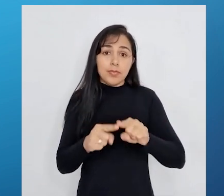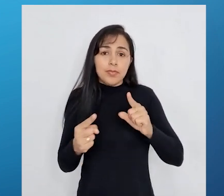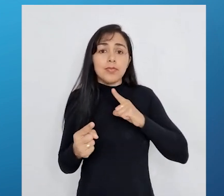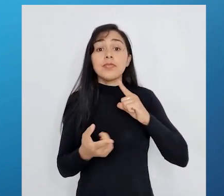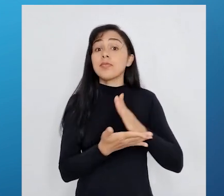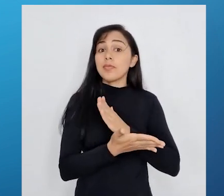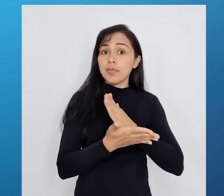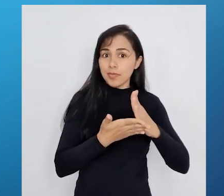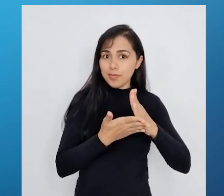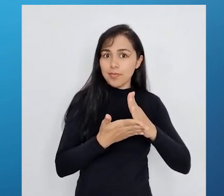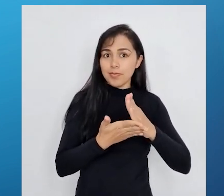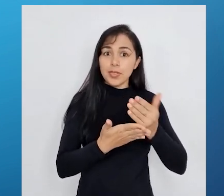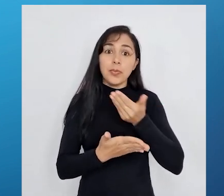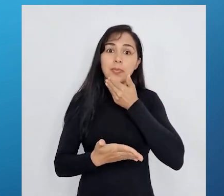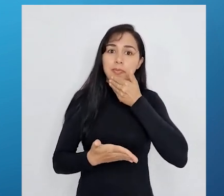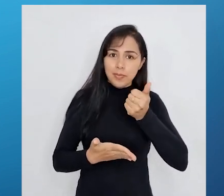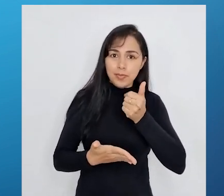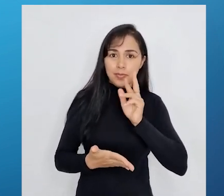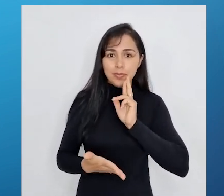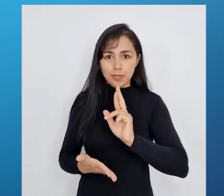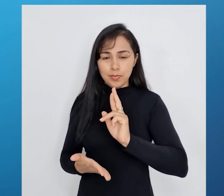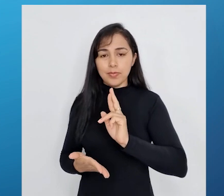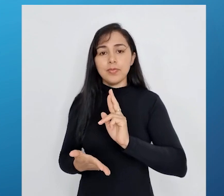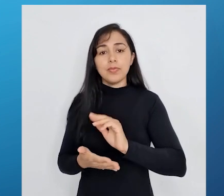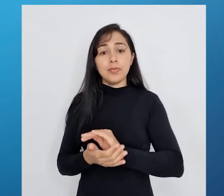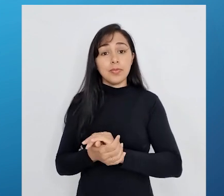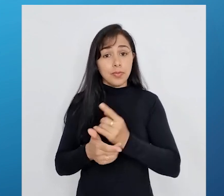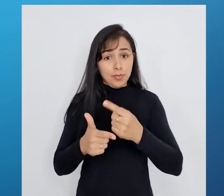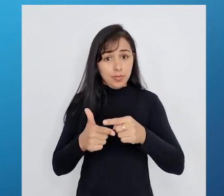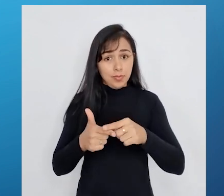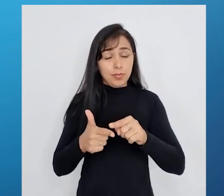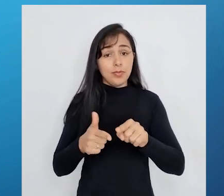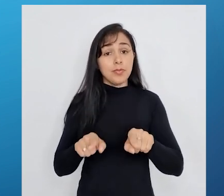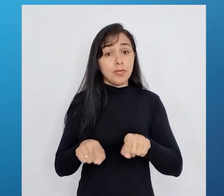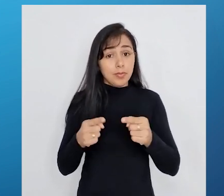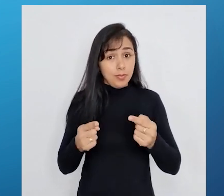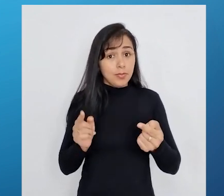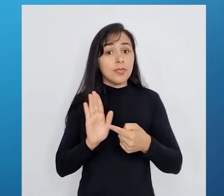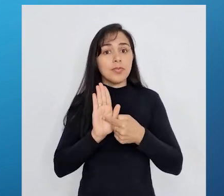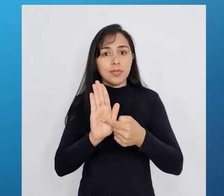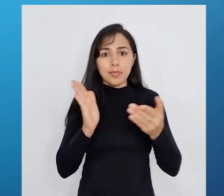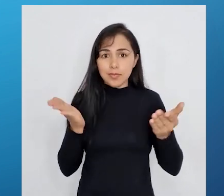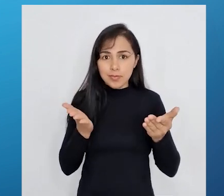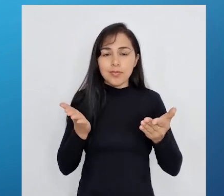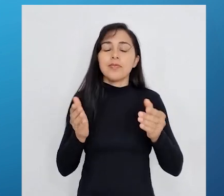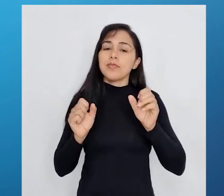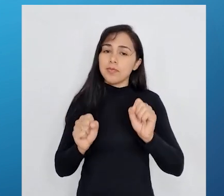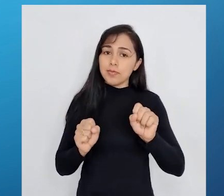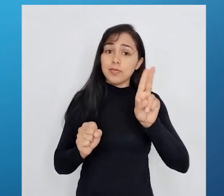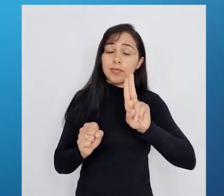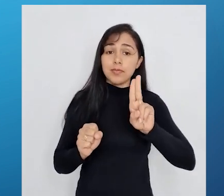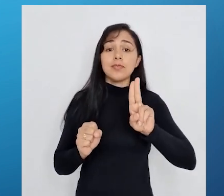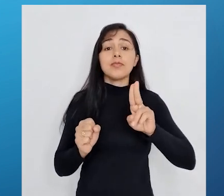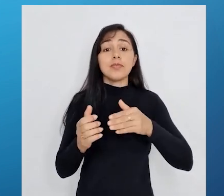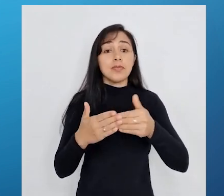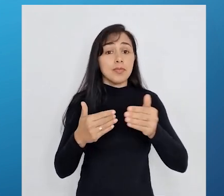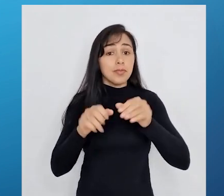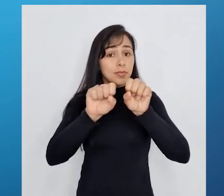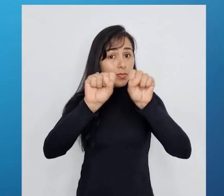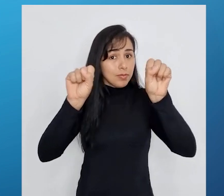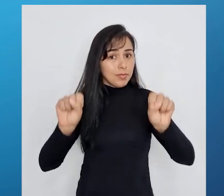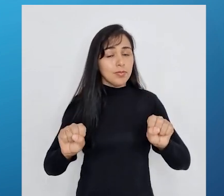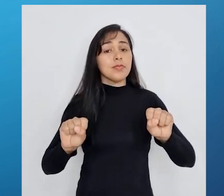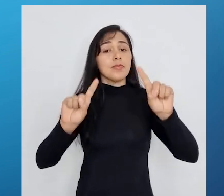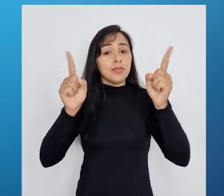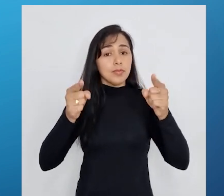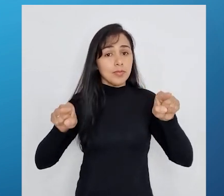melhor para situações, mas esse método aqui ele pode ser usado em qualquer situação, tá? E ele é muito bom